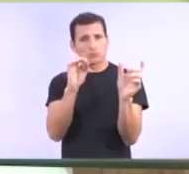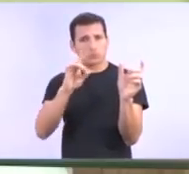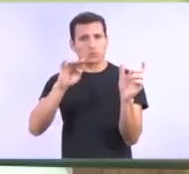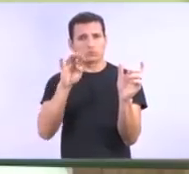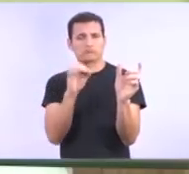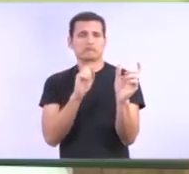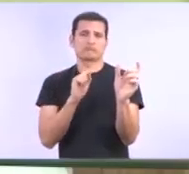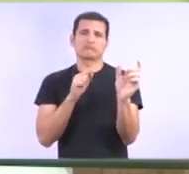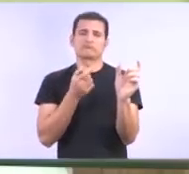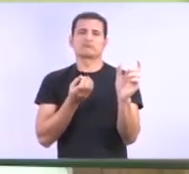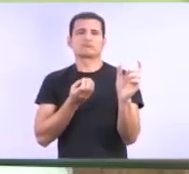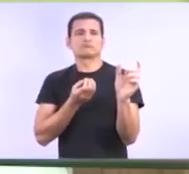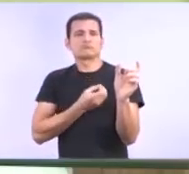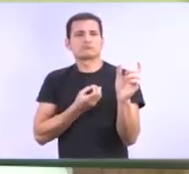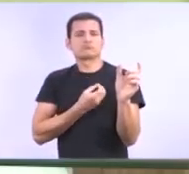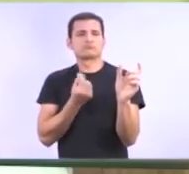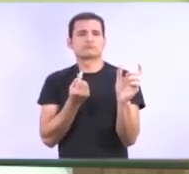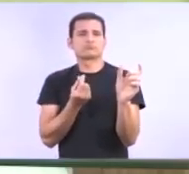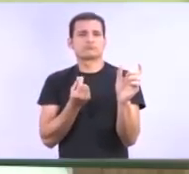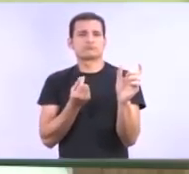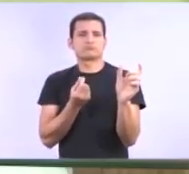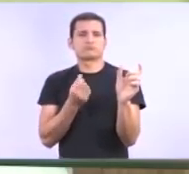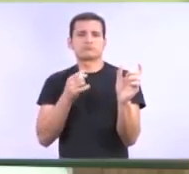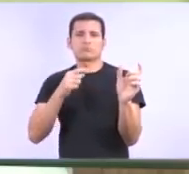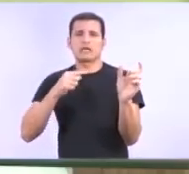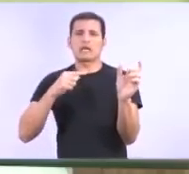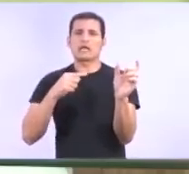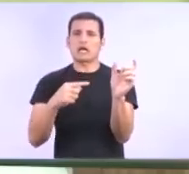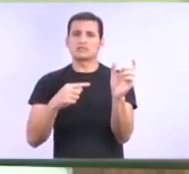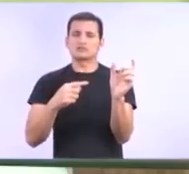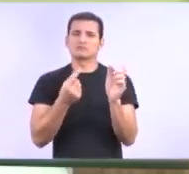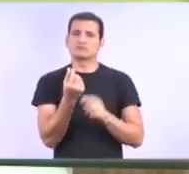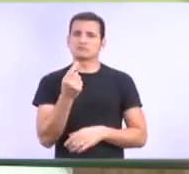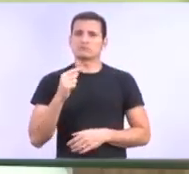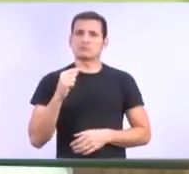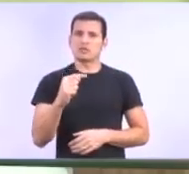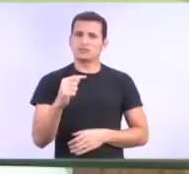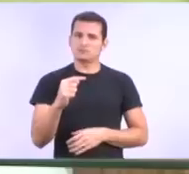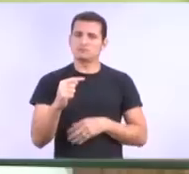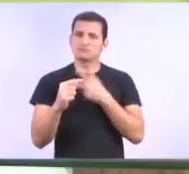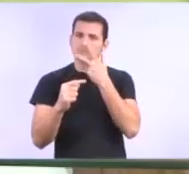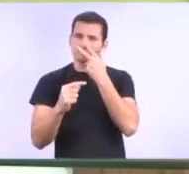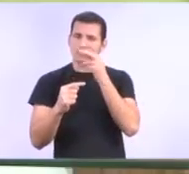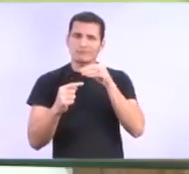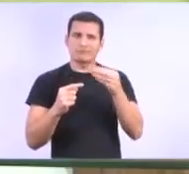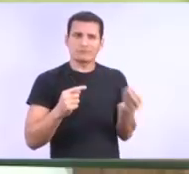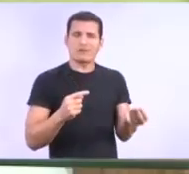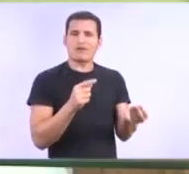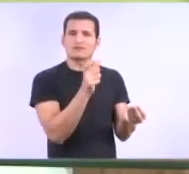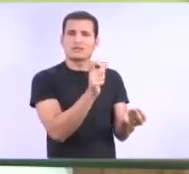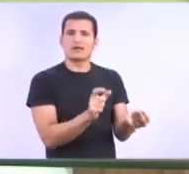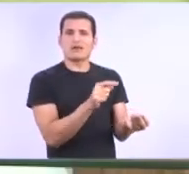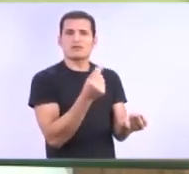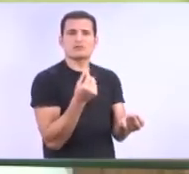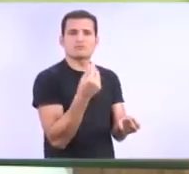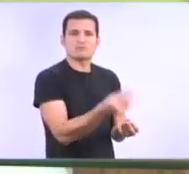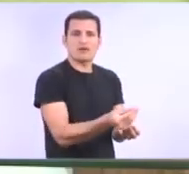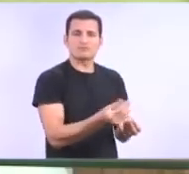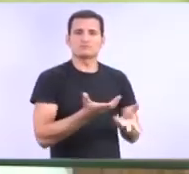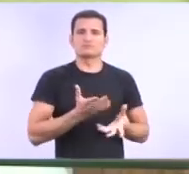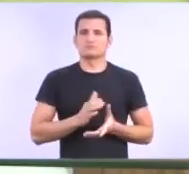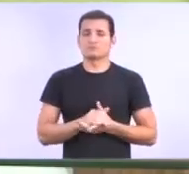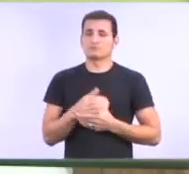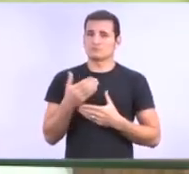impossível, né? Vender um produto a um valor negativo seria o equivalente a você dar dinheiro para o cliente levar. Então,